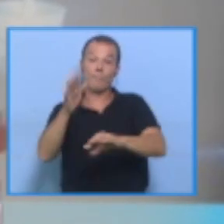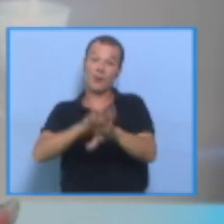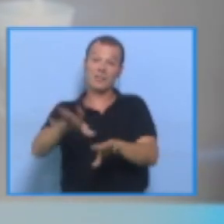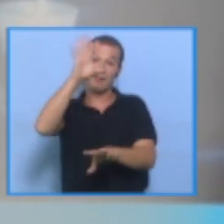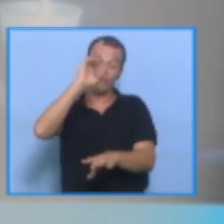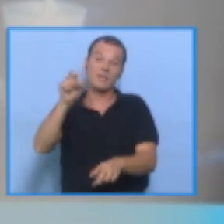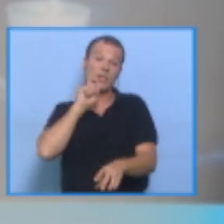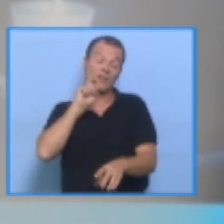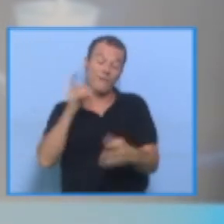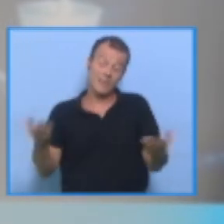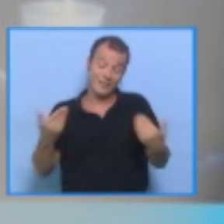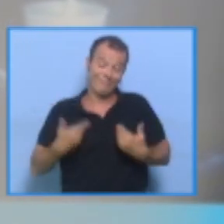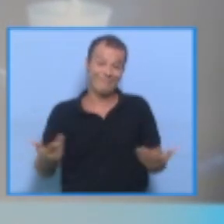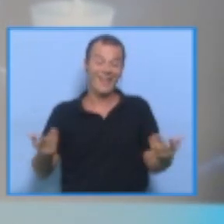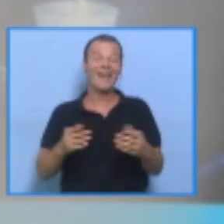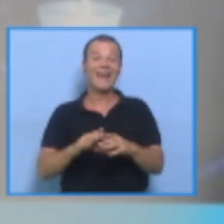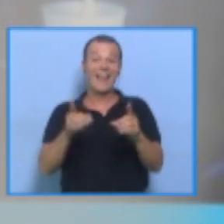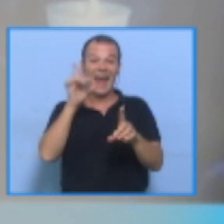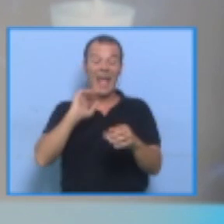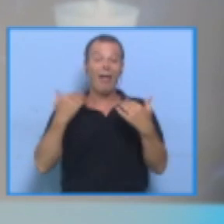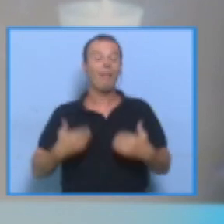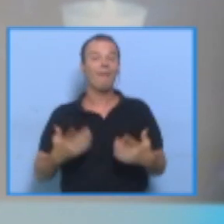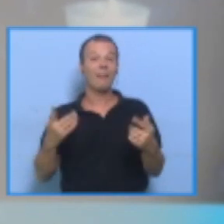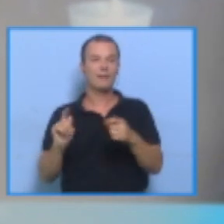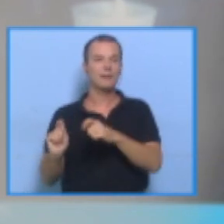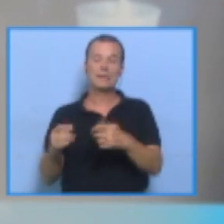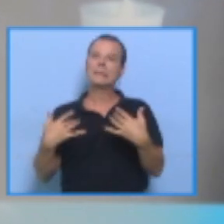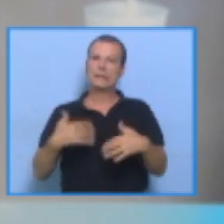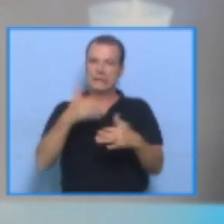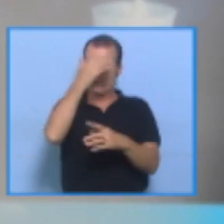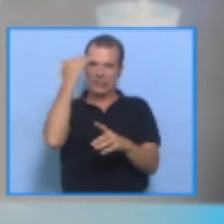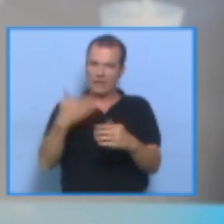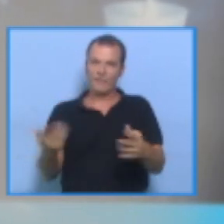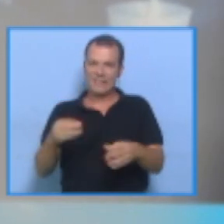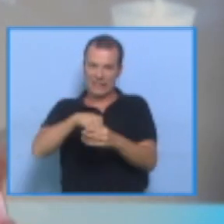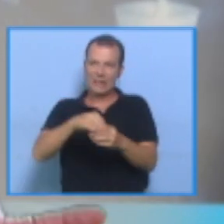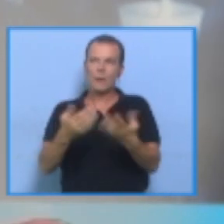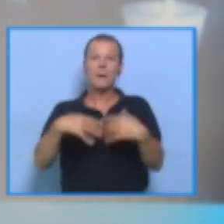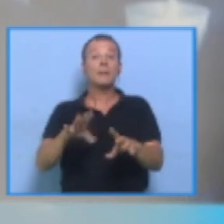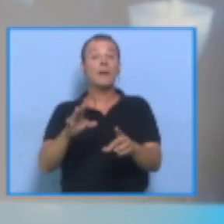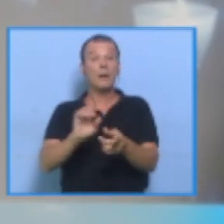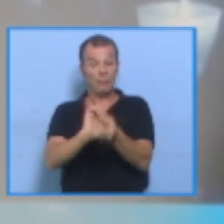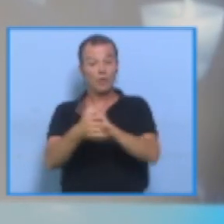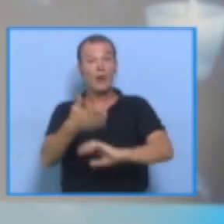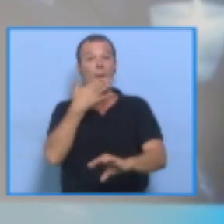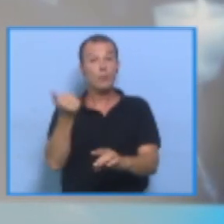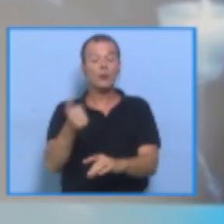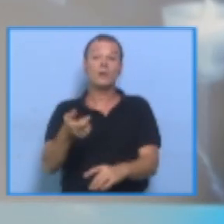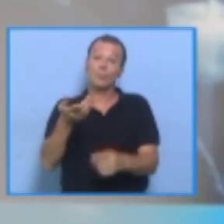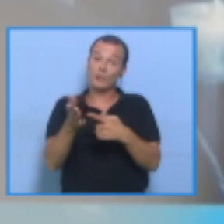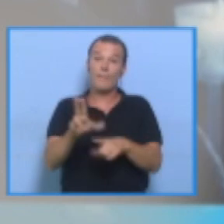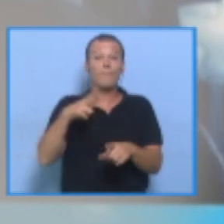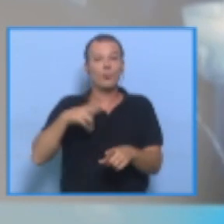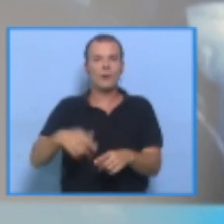tem poucos meios, digamos, portanto, ela debate-se internamente com isso. Seria bonito que Portugal apresentasse agora uma mulher, não